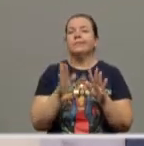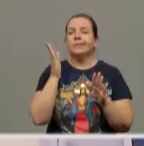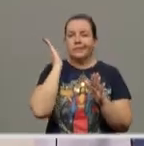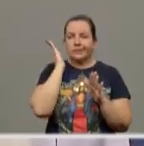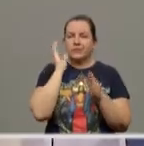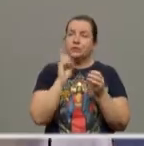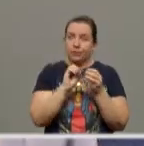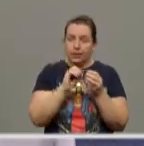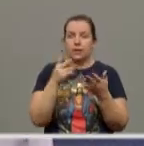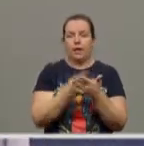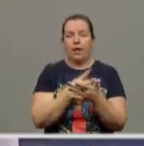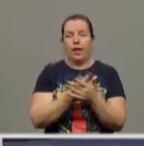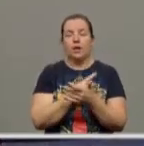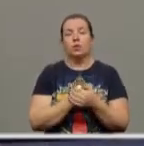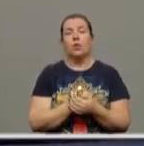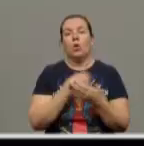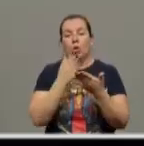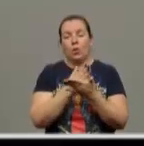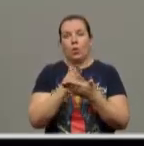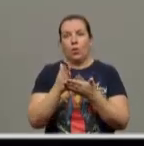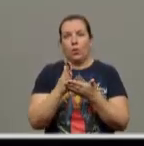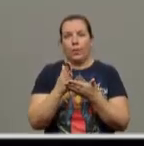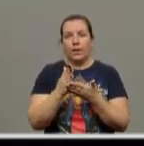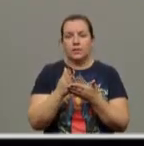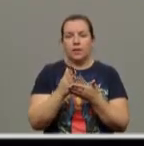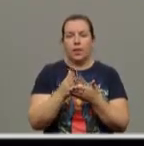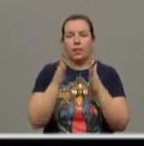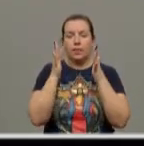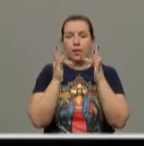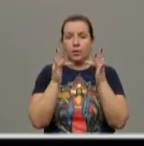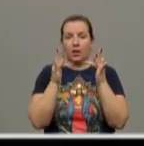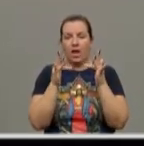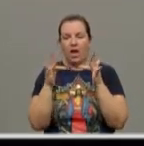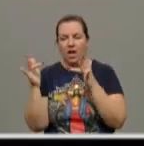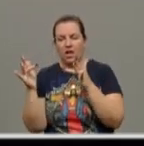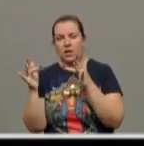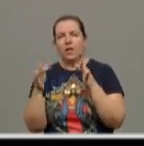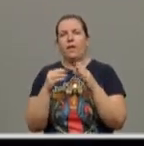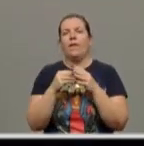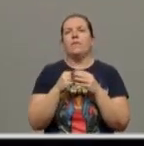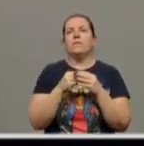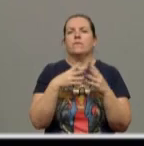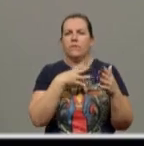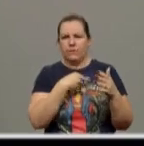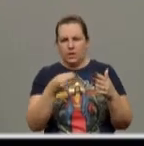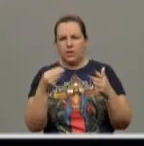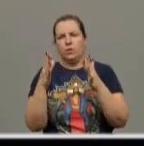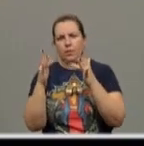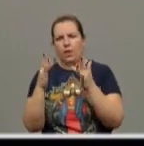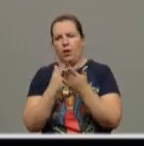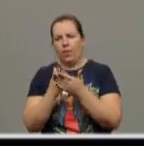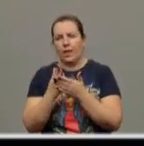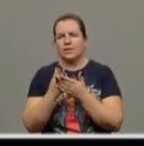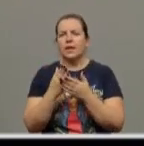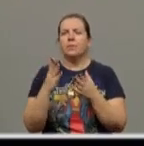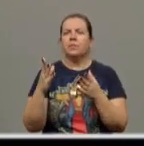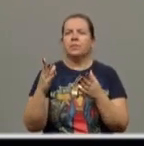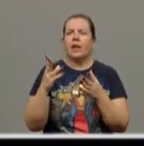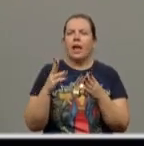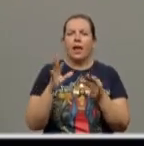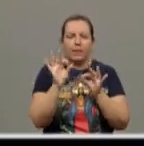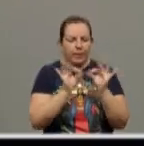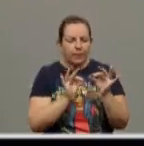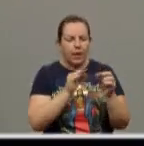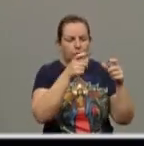repente, muitas vezes, até prepara uma cama lá dentro de casa para aquele filho ou aquela filha virem e dormir juntos lá dentro de casa,